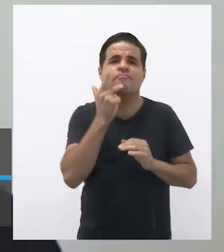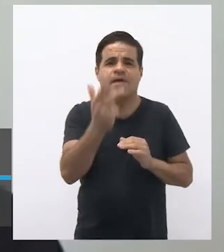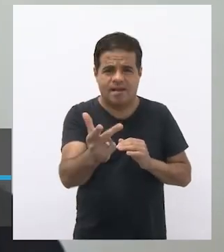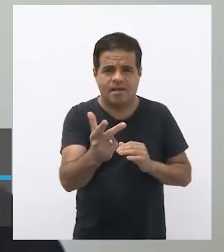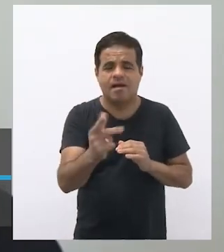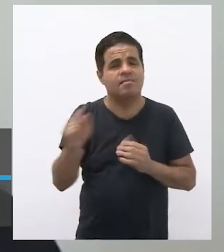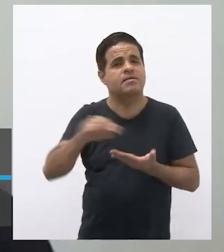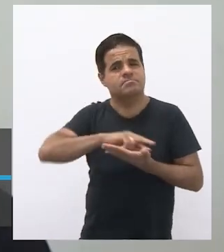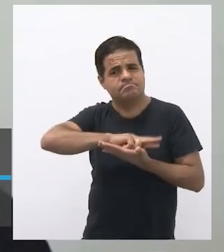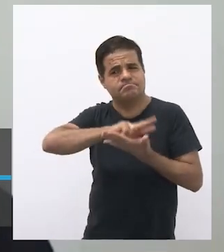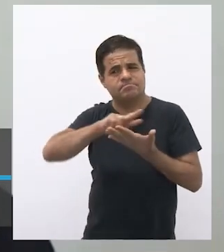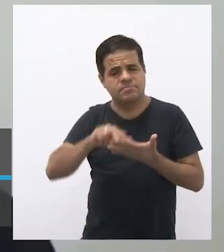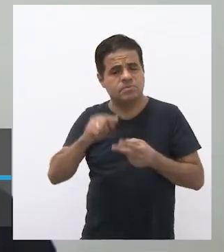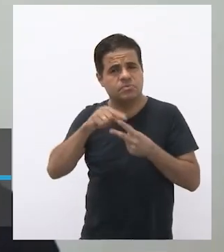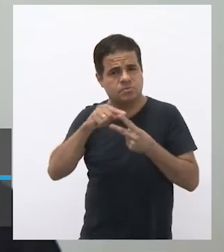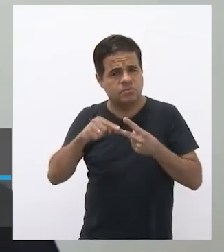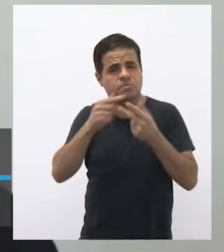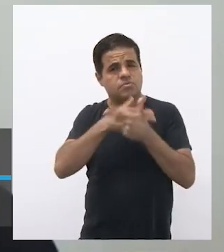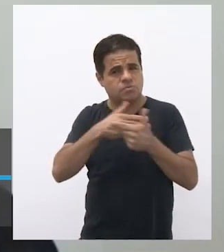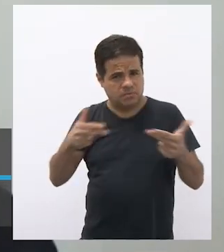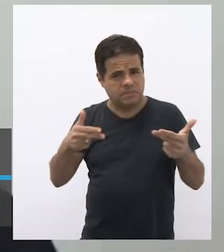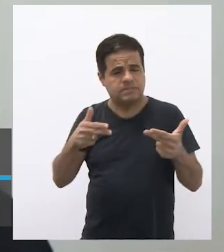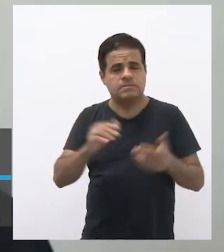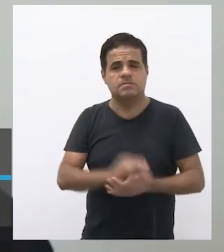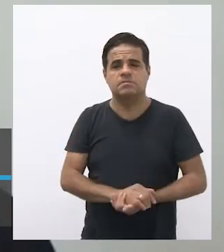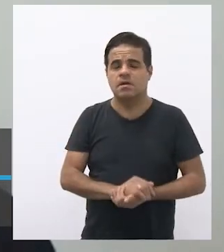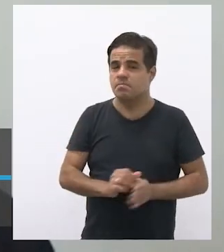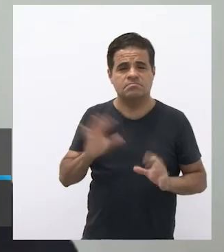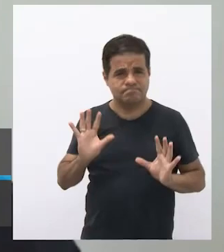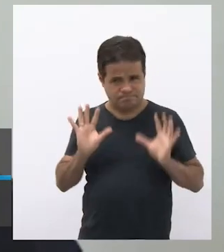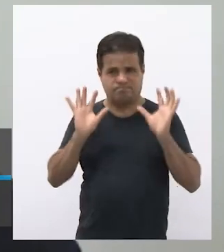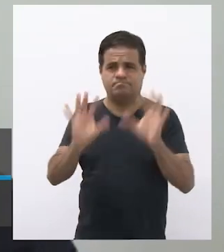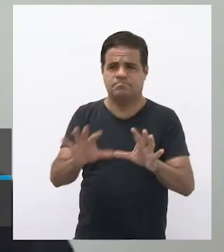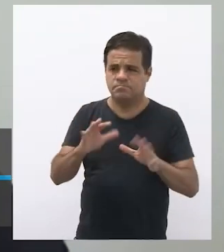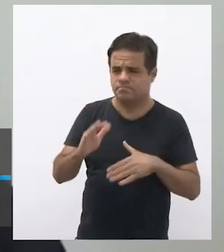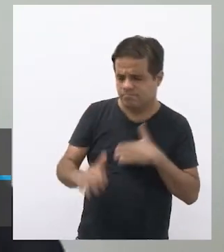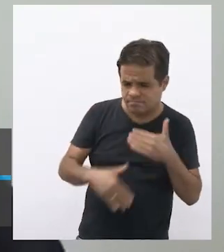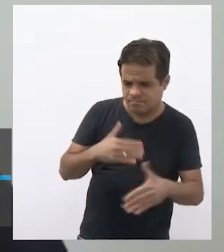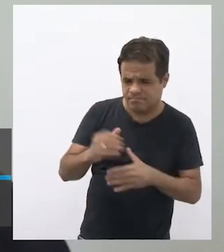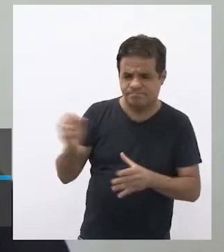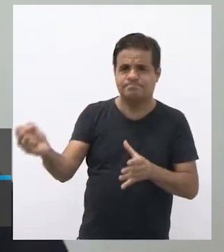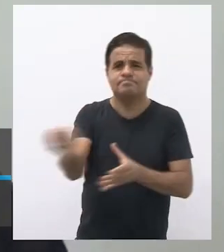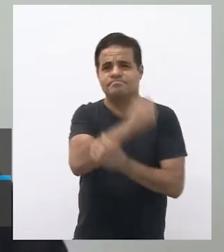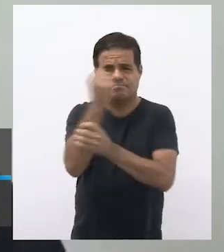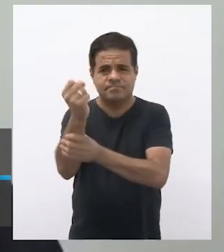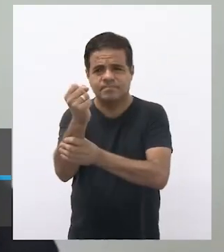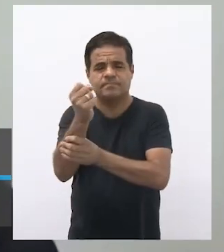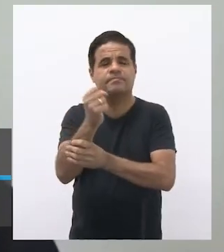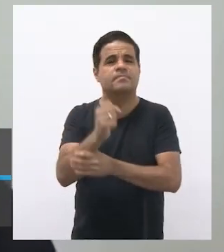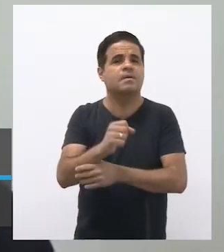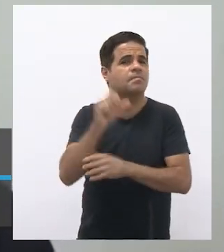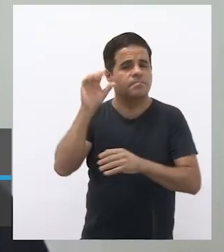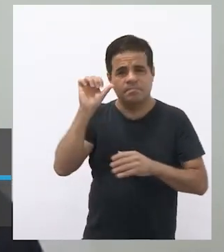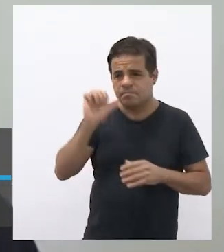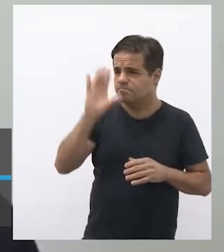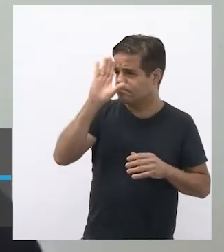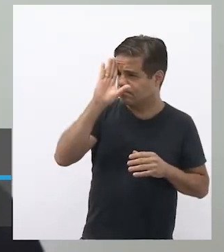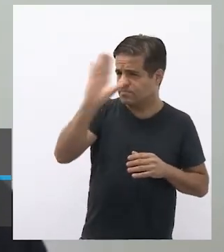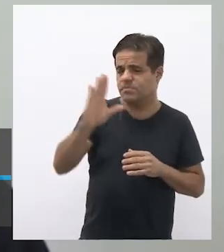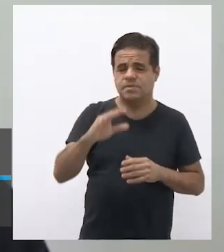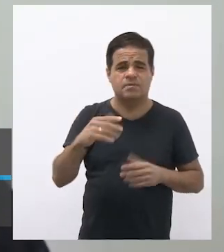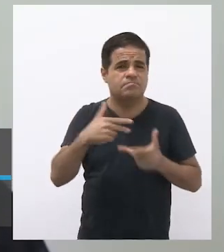internacionais, no plano internacional e no plano nacional, a defender, a proteger esses direitos